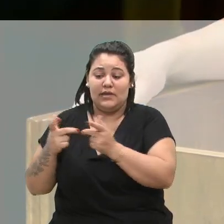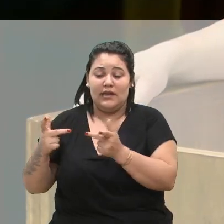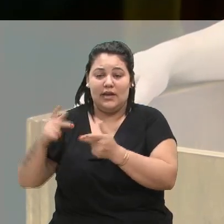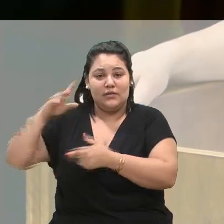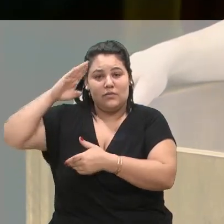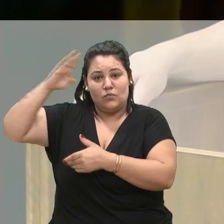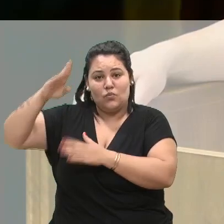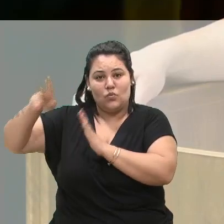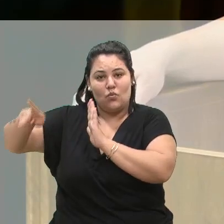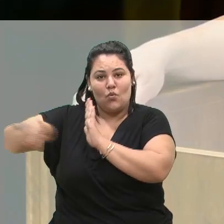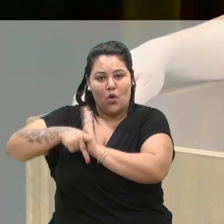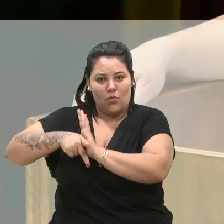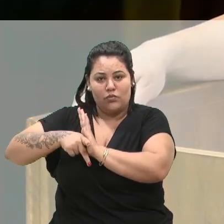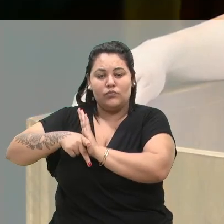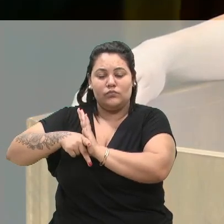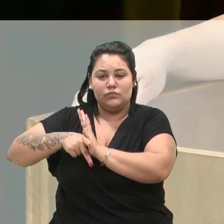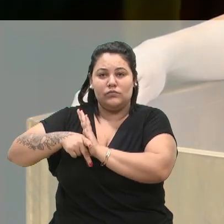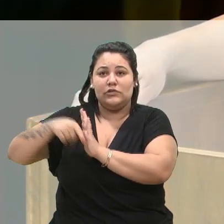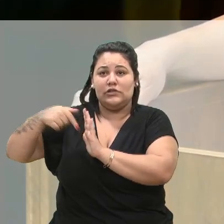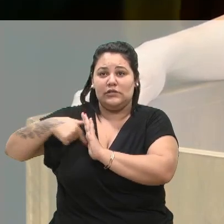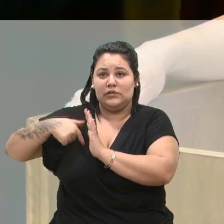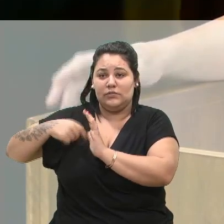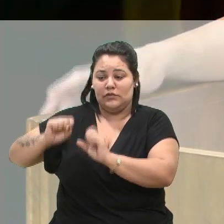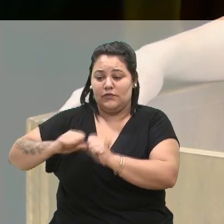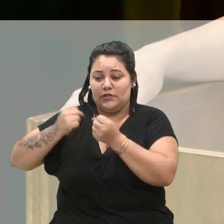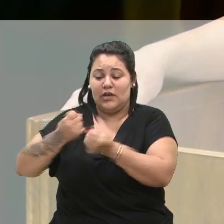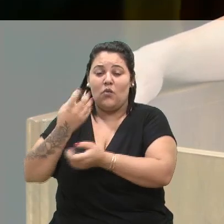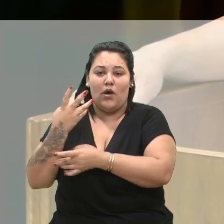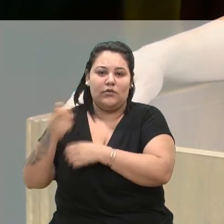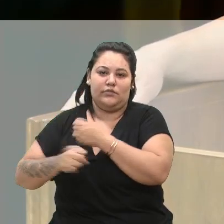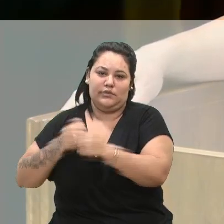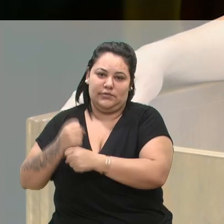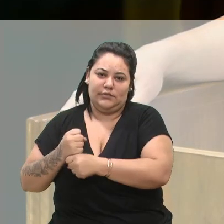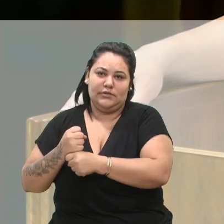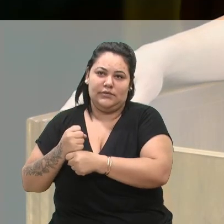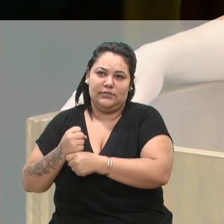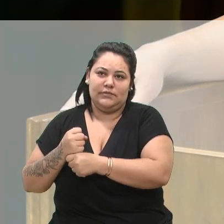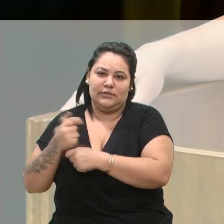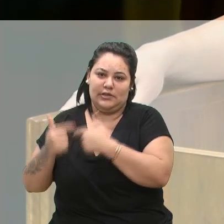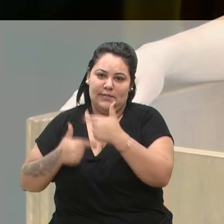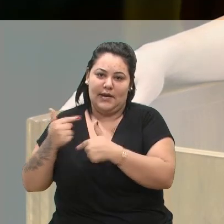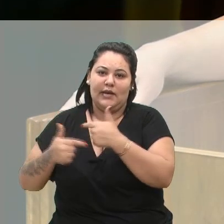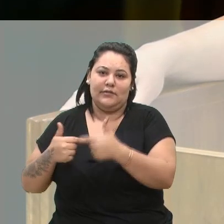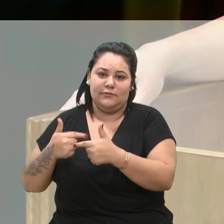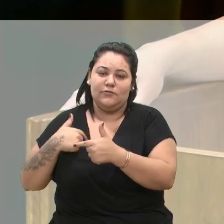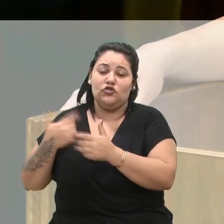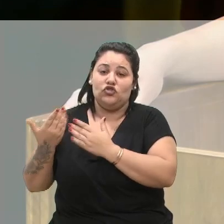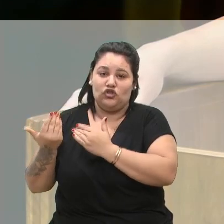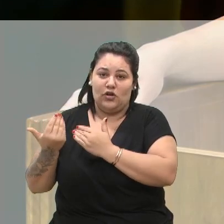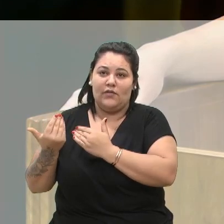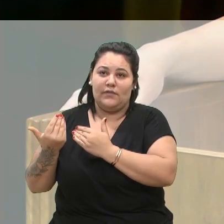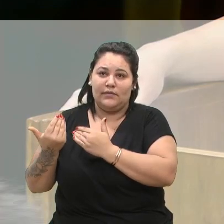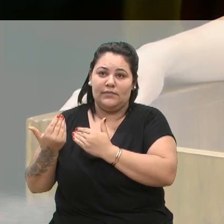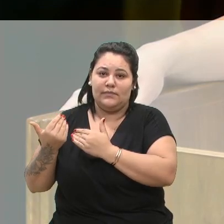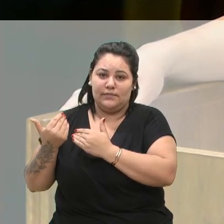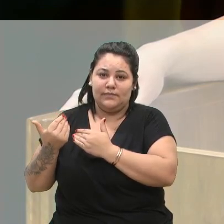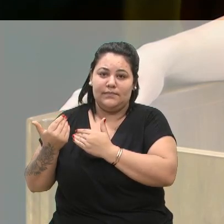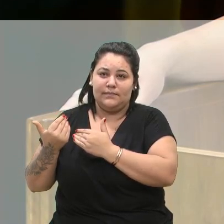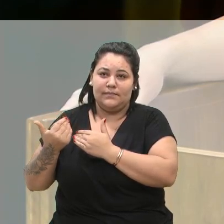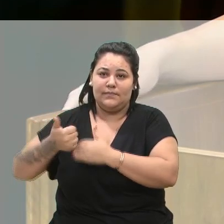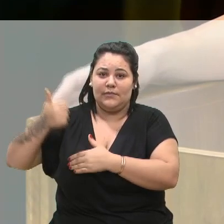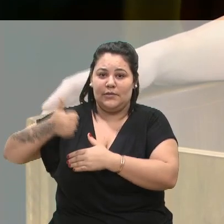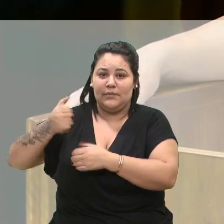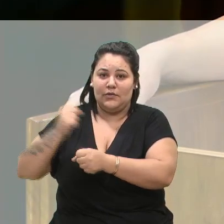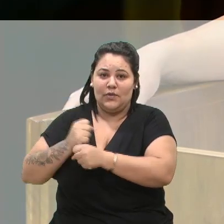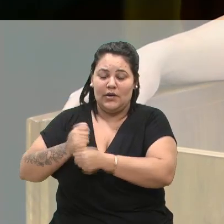Exército, a qual eu dediquei 4 anos da minha vida, da minha juventude, ao serviço militar, primeiro ano